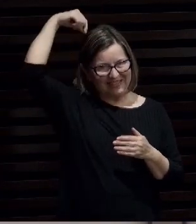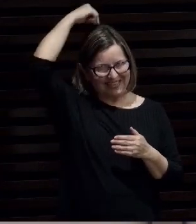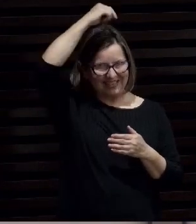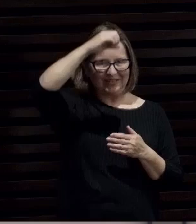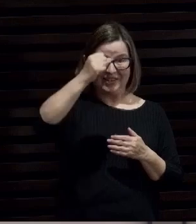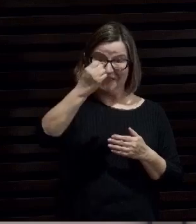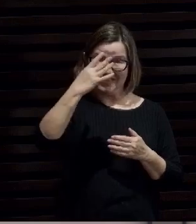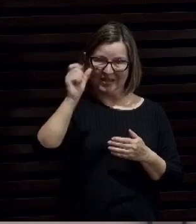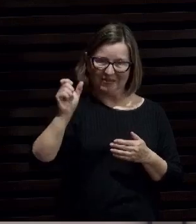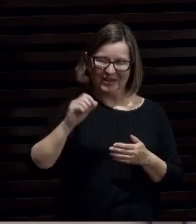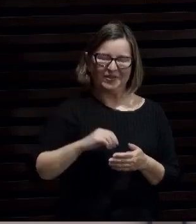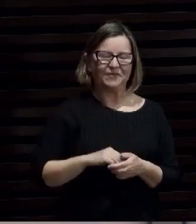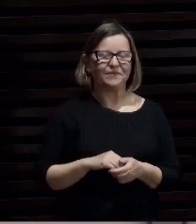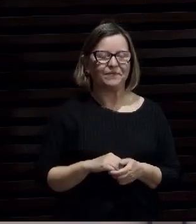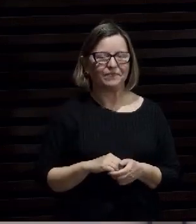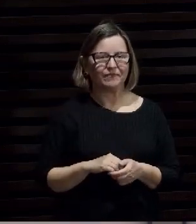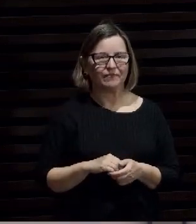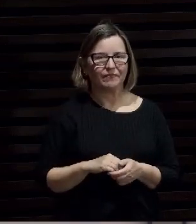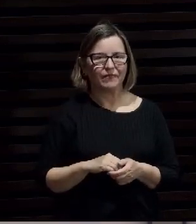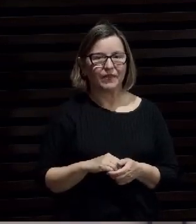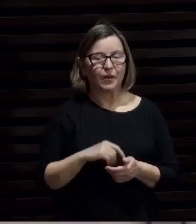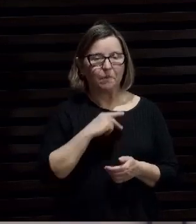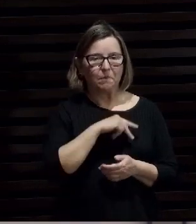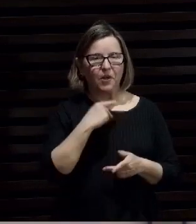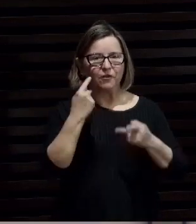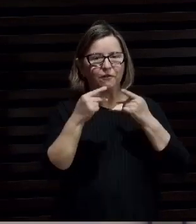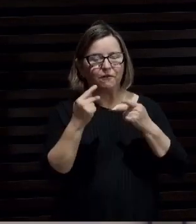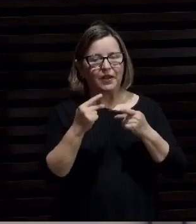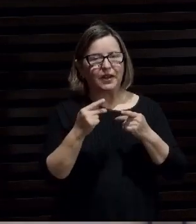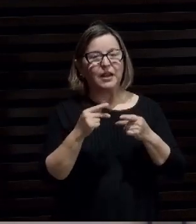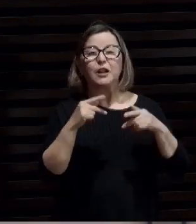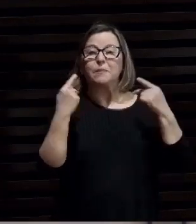Paulo fala assim para Timóteo, prega a palavra.